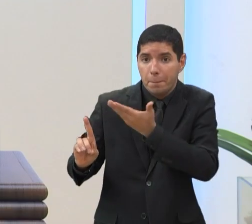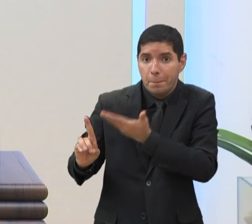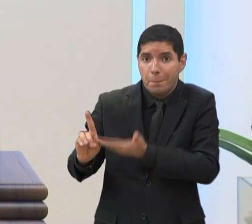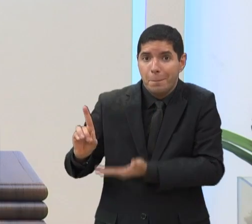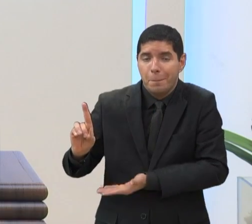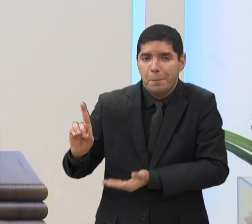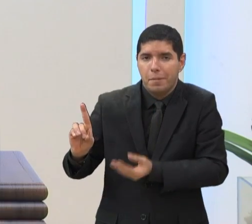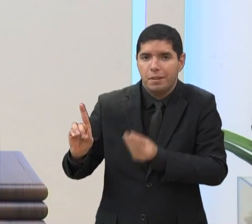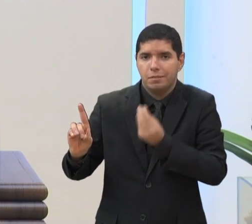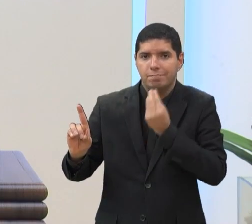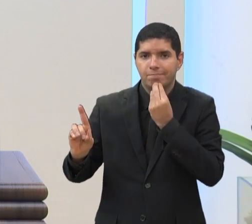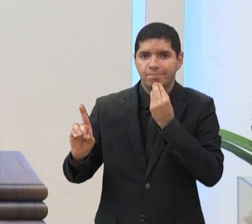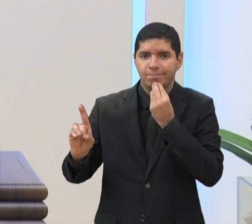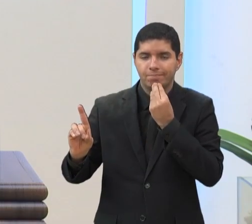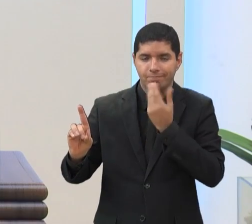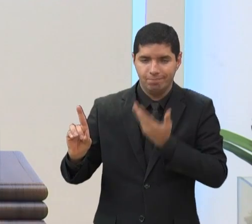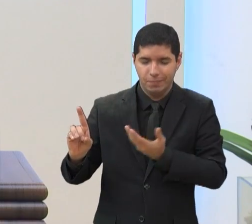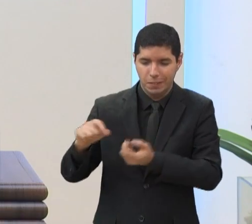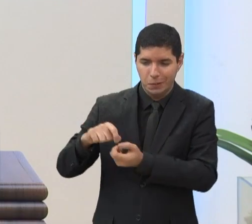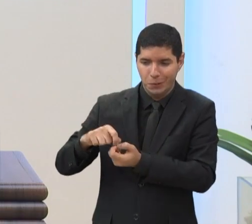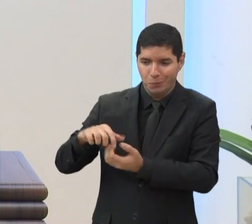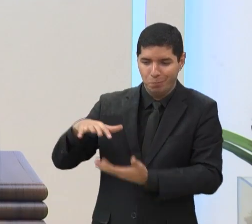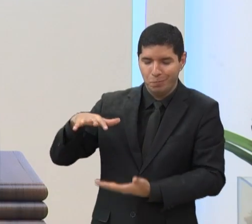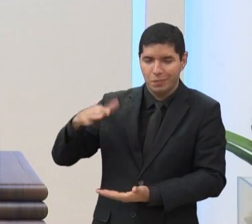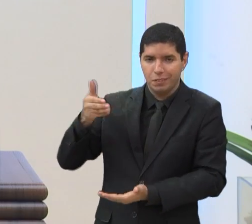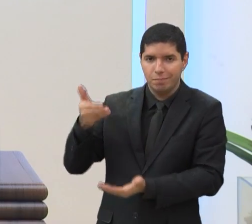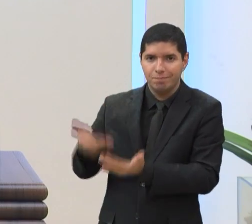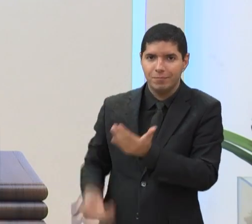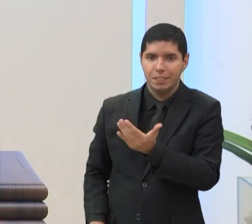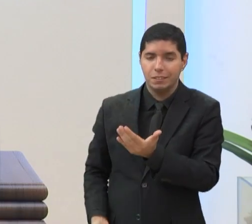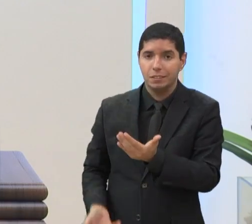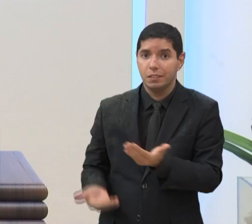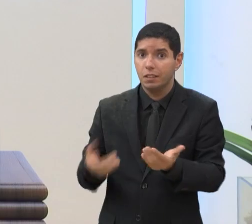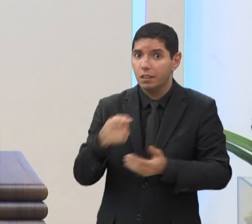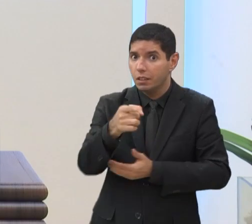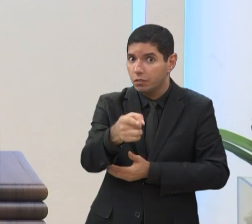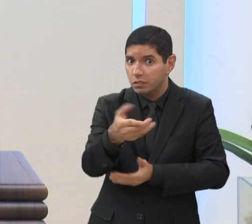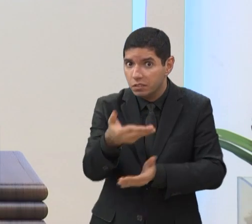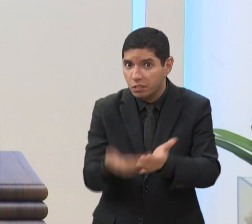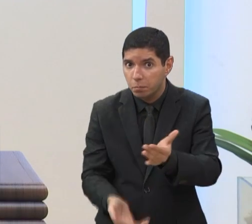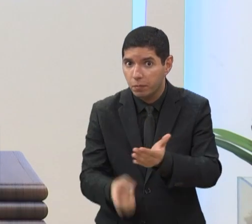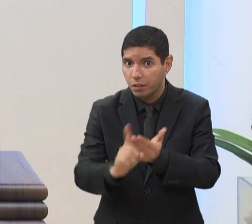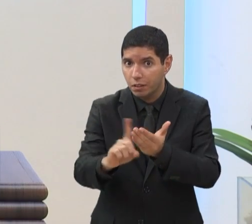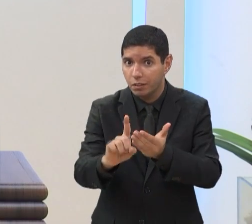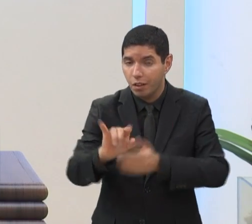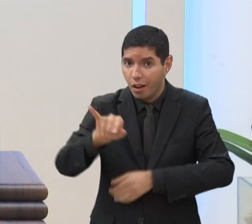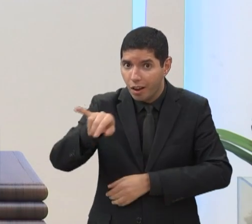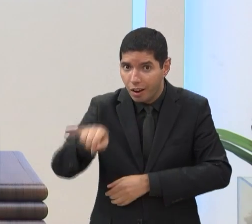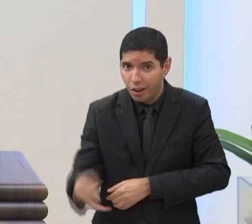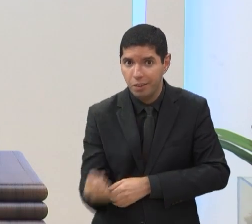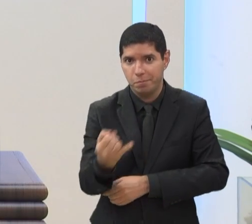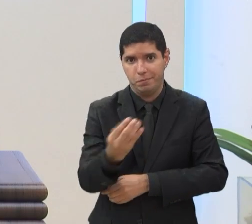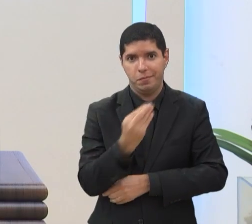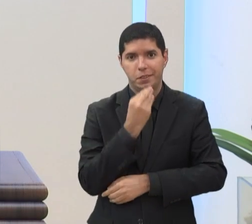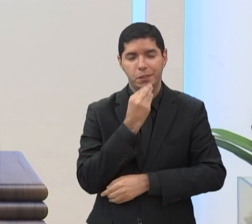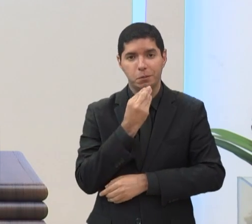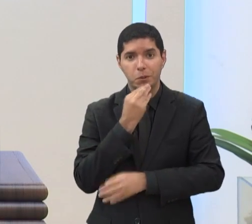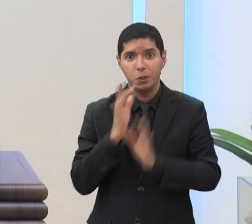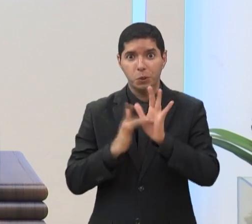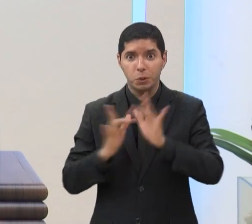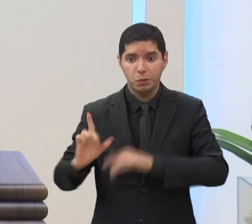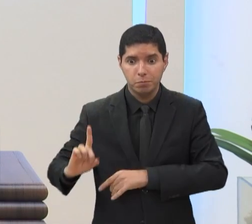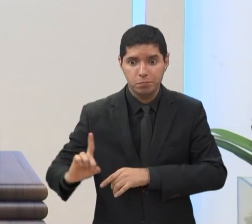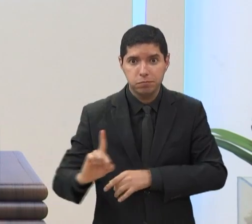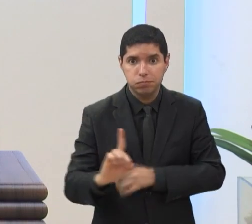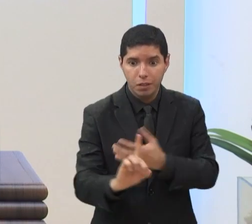a oportunidade. Mas nesta noite não perca a oportunidade, aproveite. Jesus está